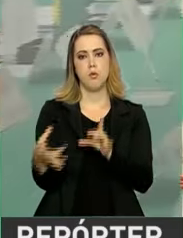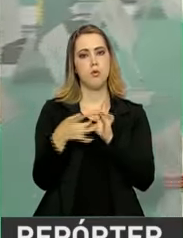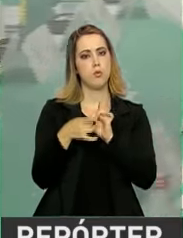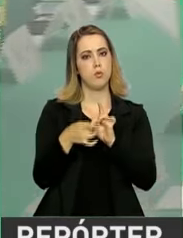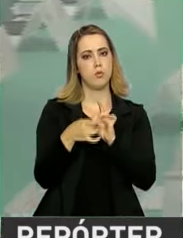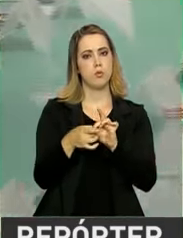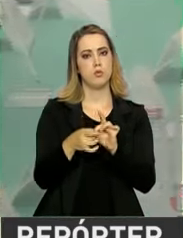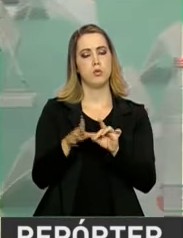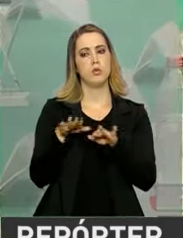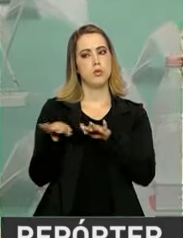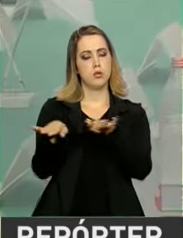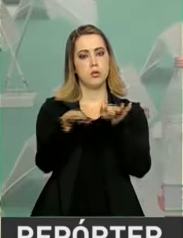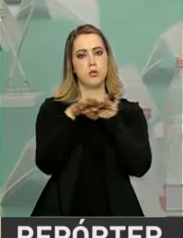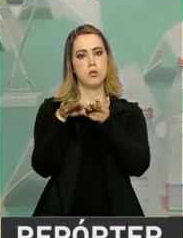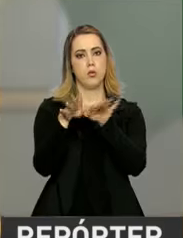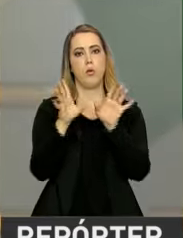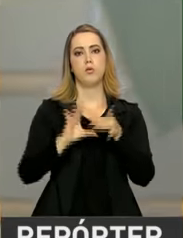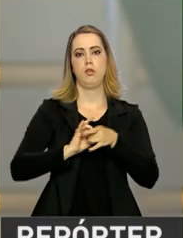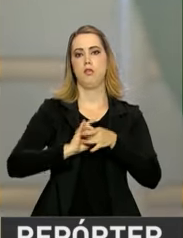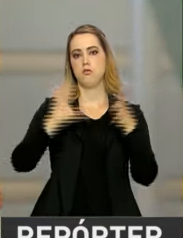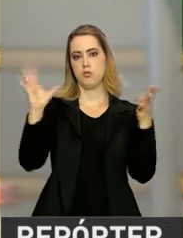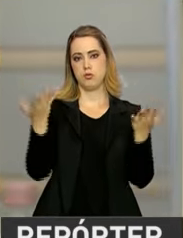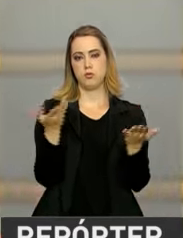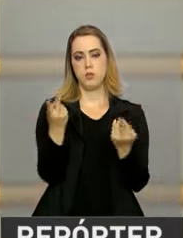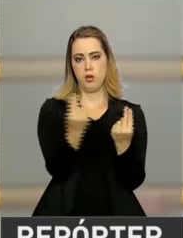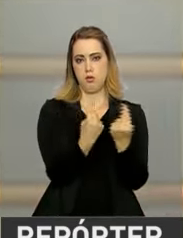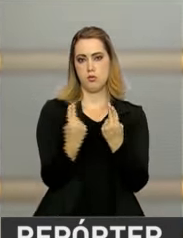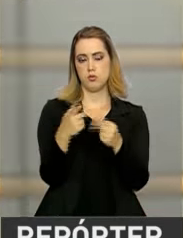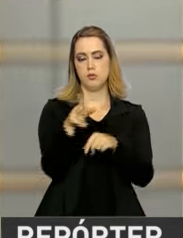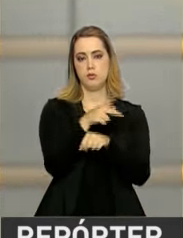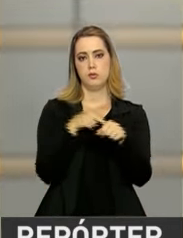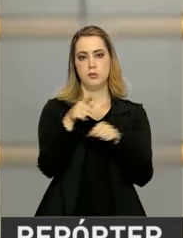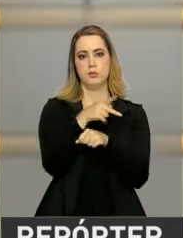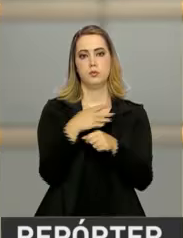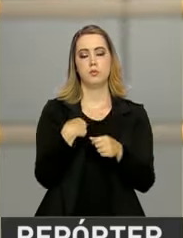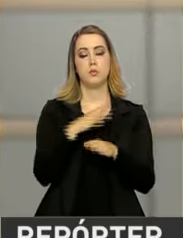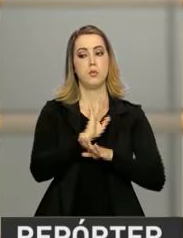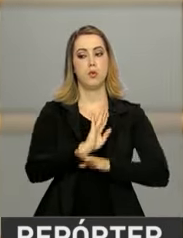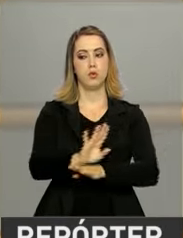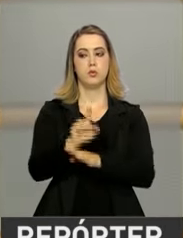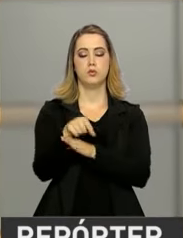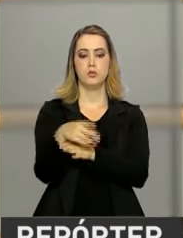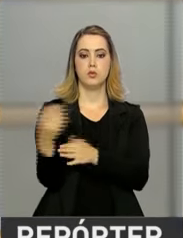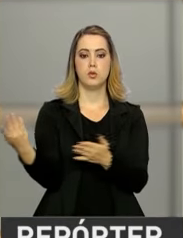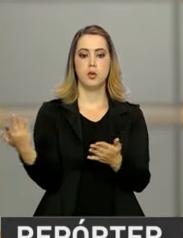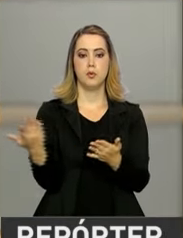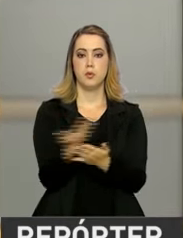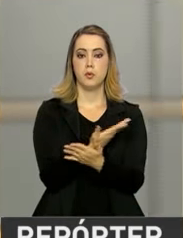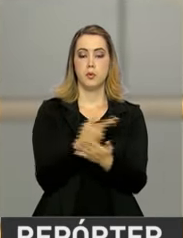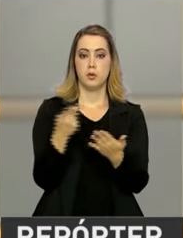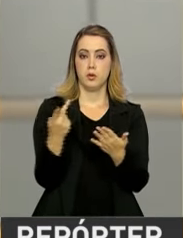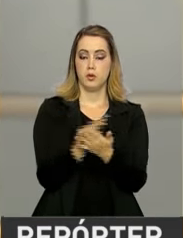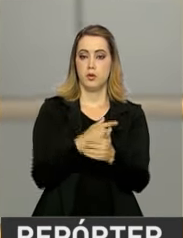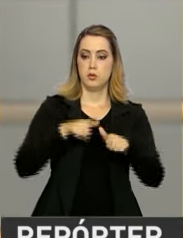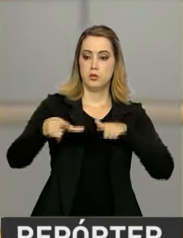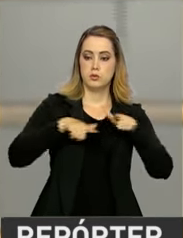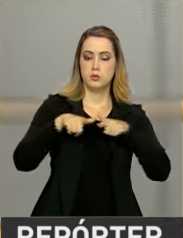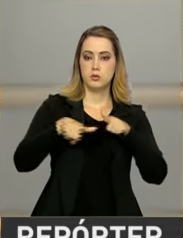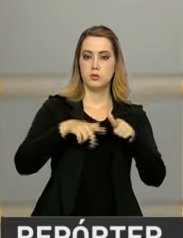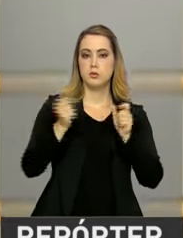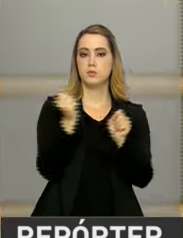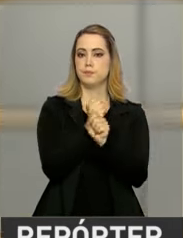como a democracia e liberdade ele afirmou que o país asiático apoia a agenda de reformas e investimentos no